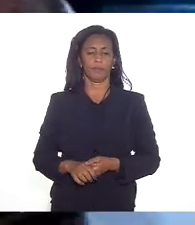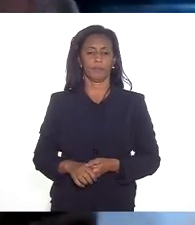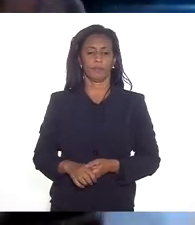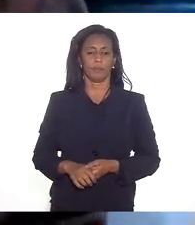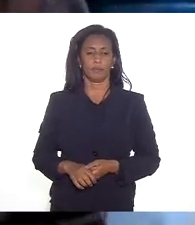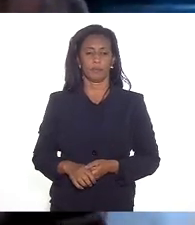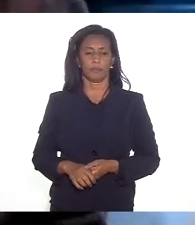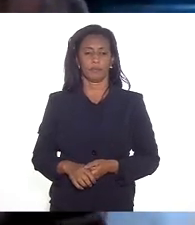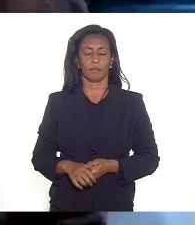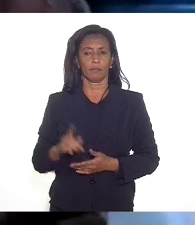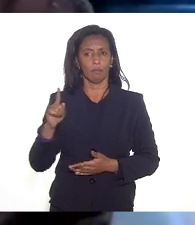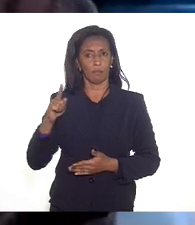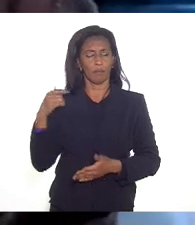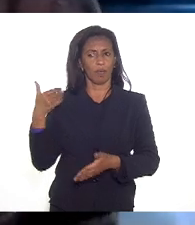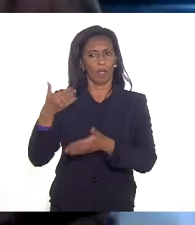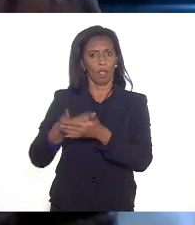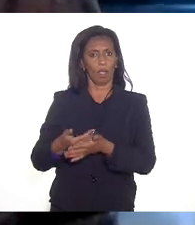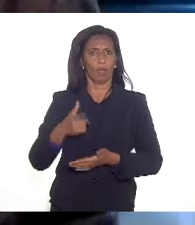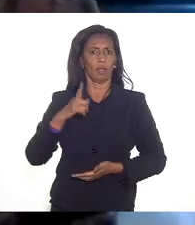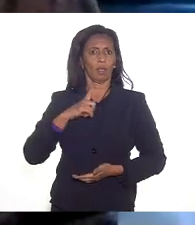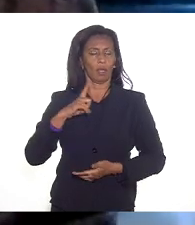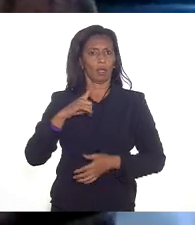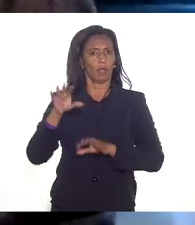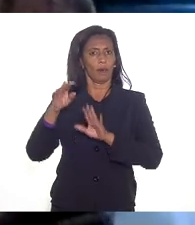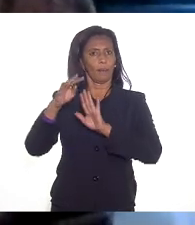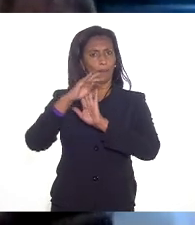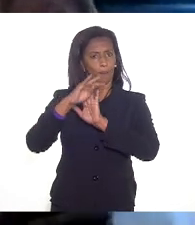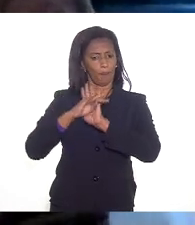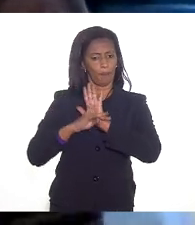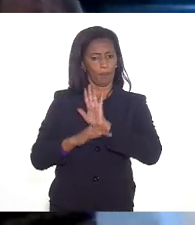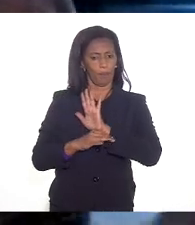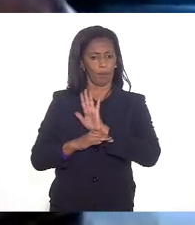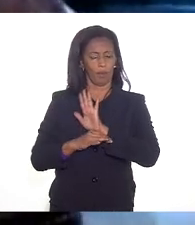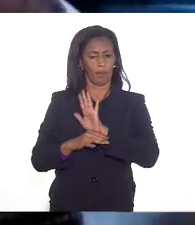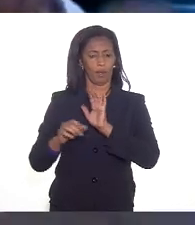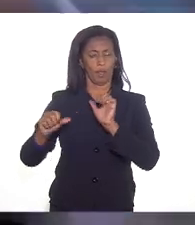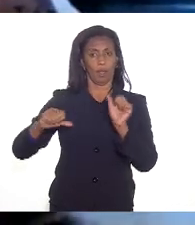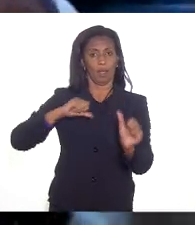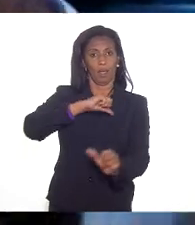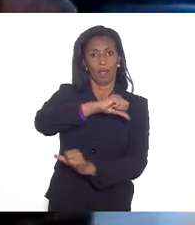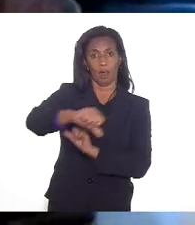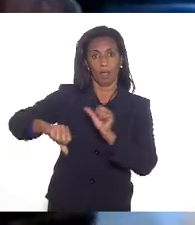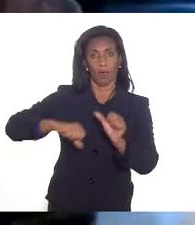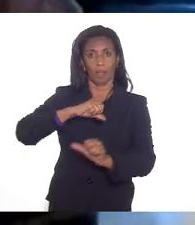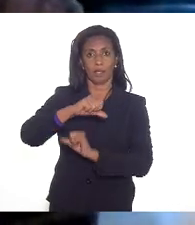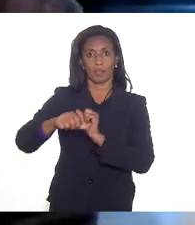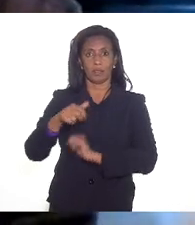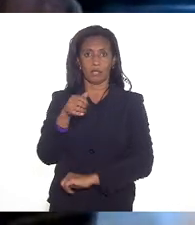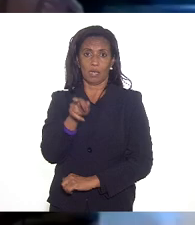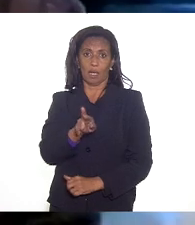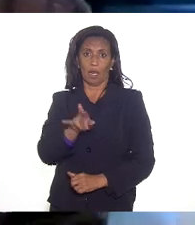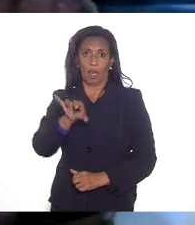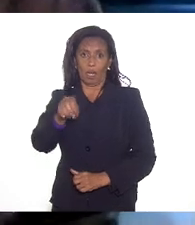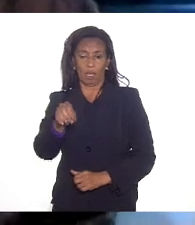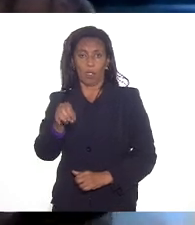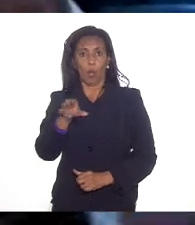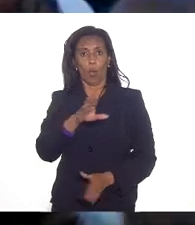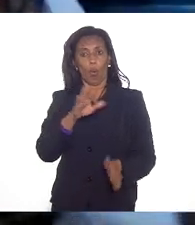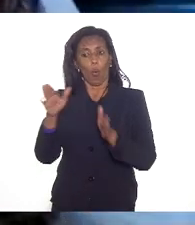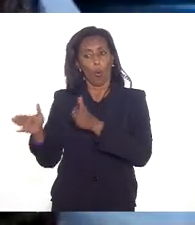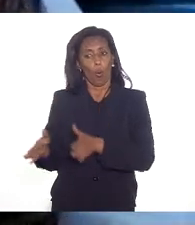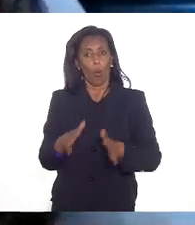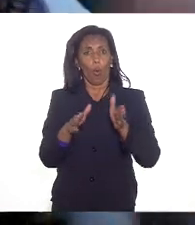orgulho recentemente lançou o programa chamado esse falei com as cooperativas também